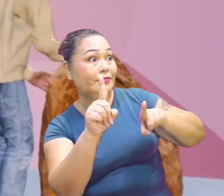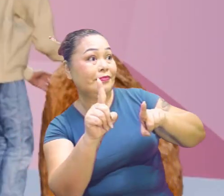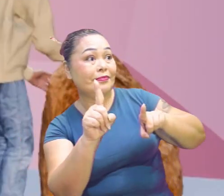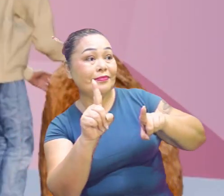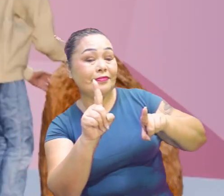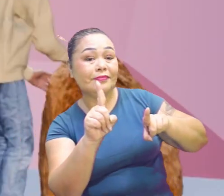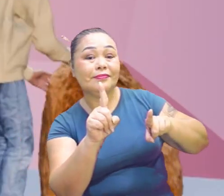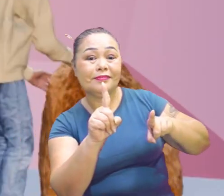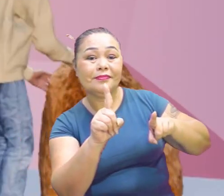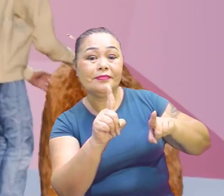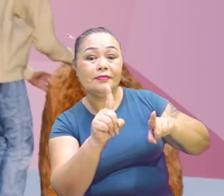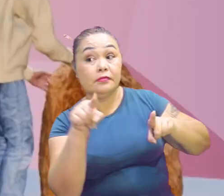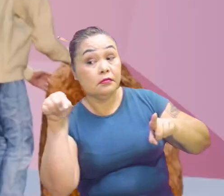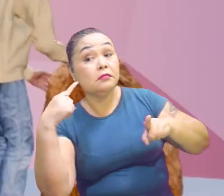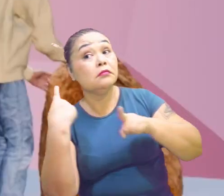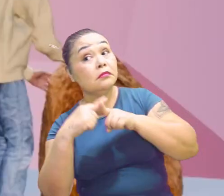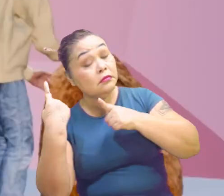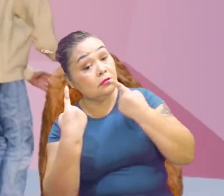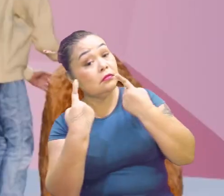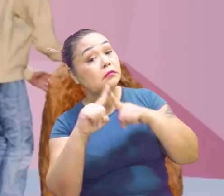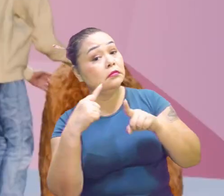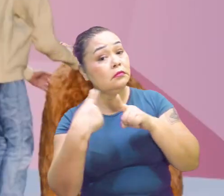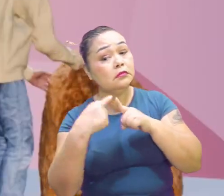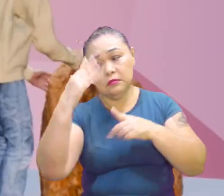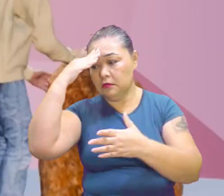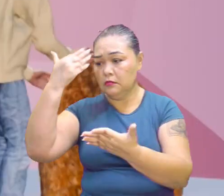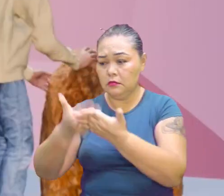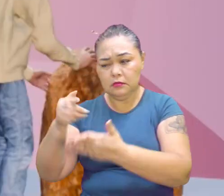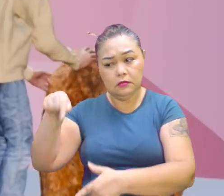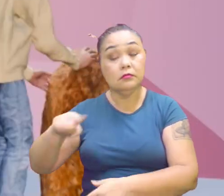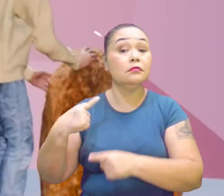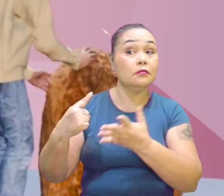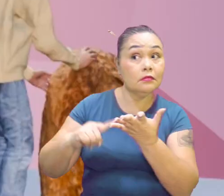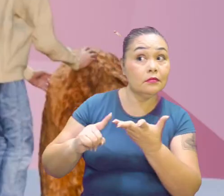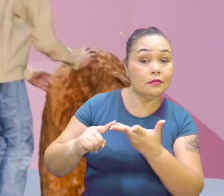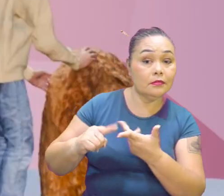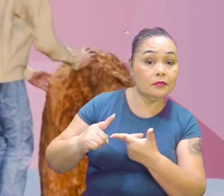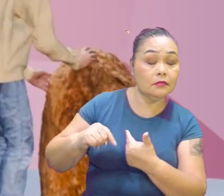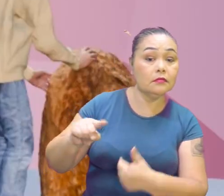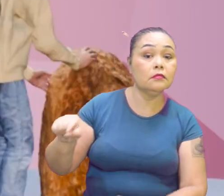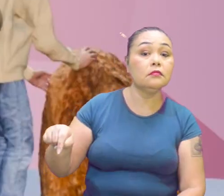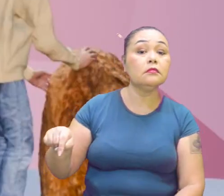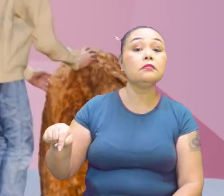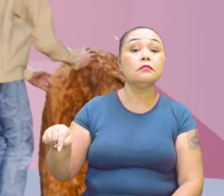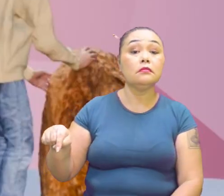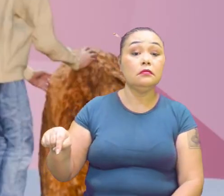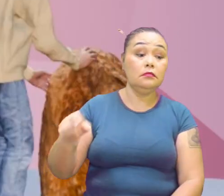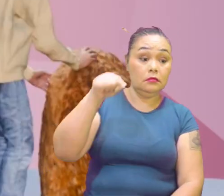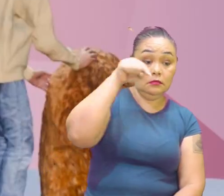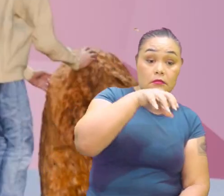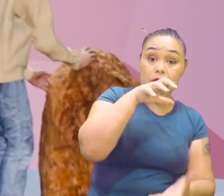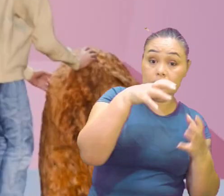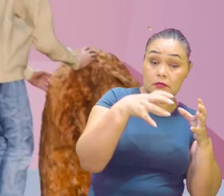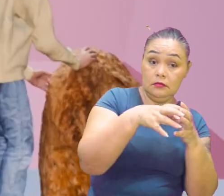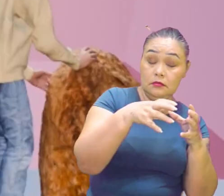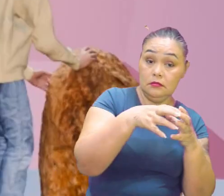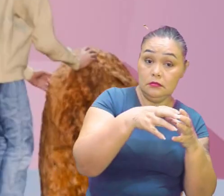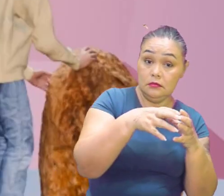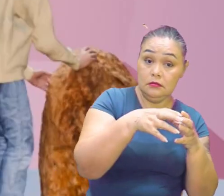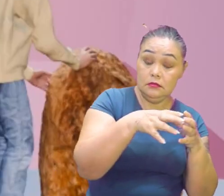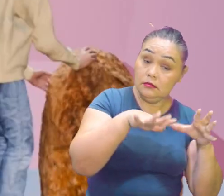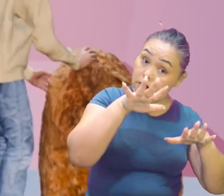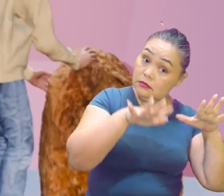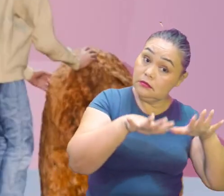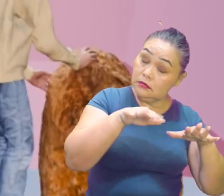que defender. Né? Por que é contra? Professor, eu acredito nisso aqui por esse motivo. E aí vem o outro grupo,